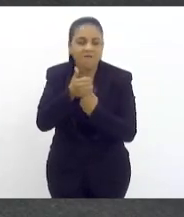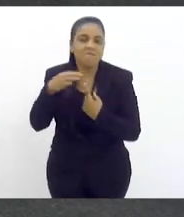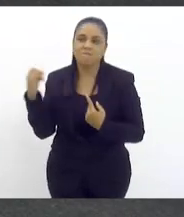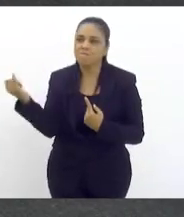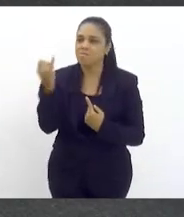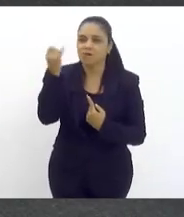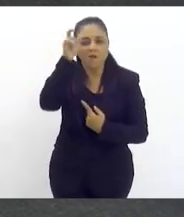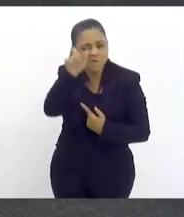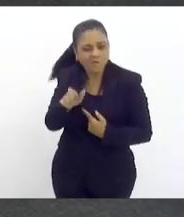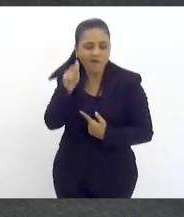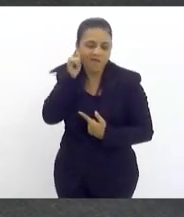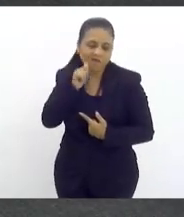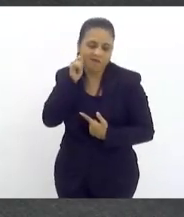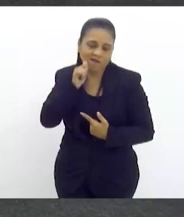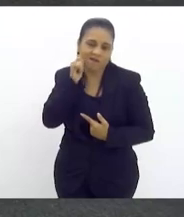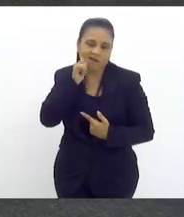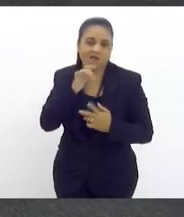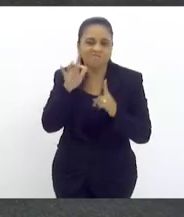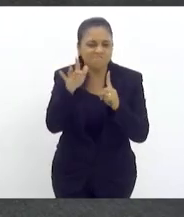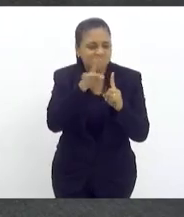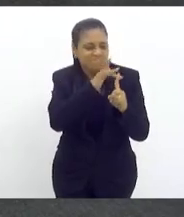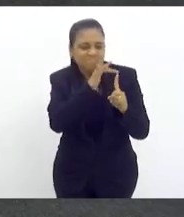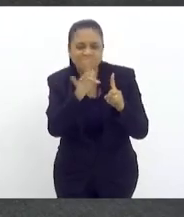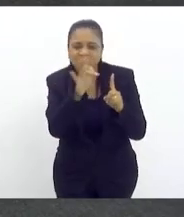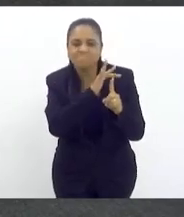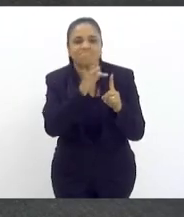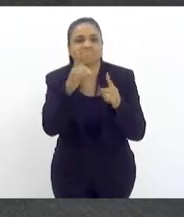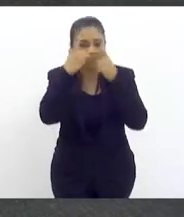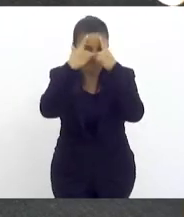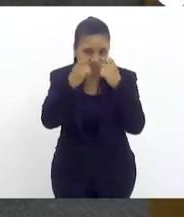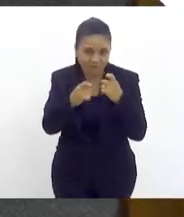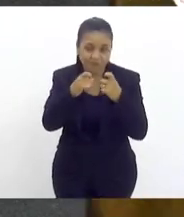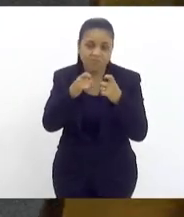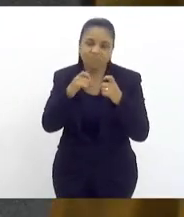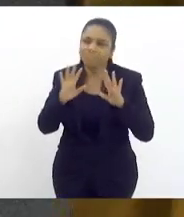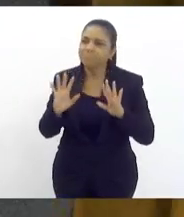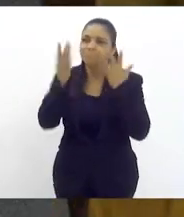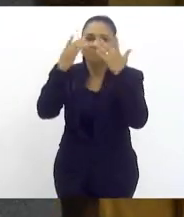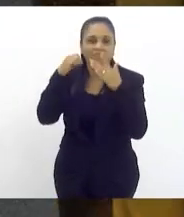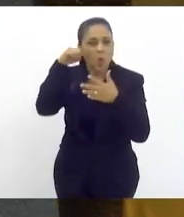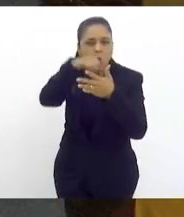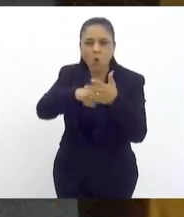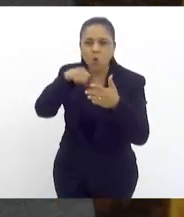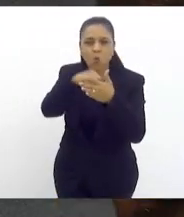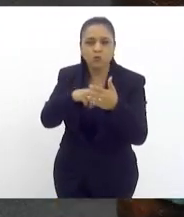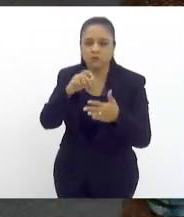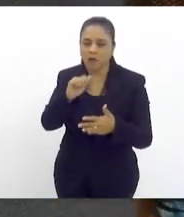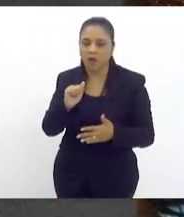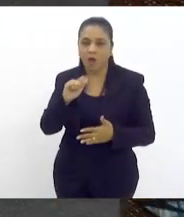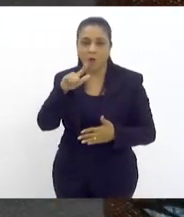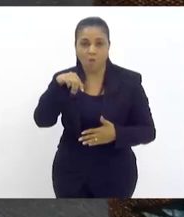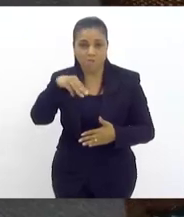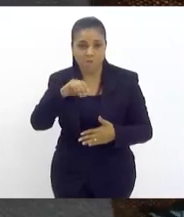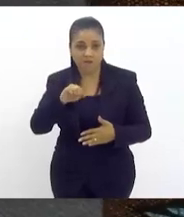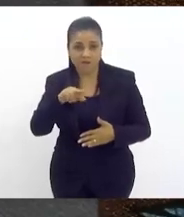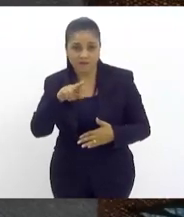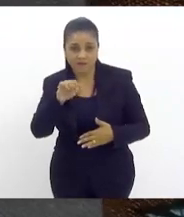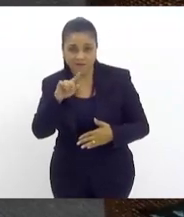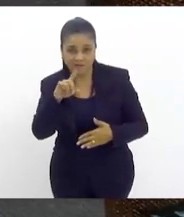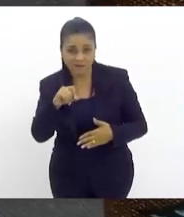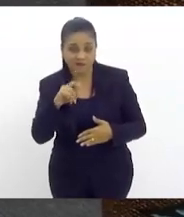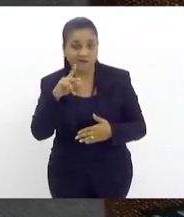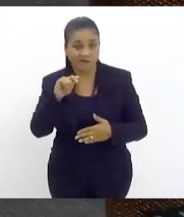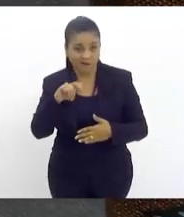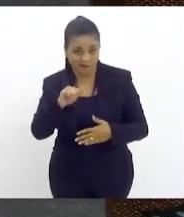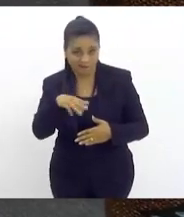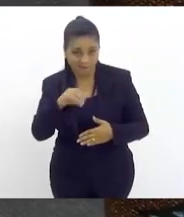mulheres vítimas de violência. Viva a luta da Almerinda Gama, viva a luta de vocês e todas